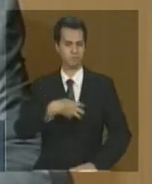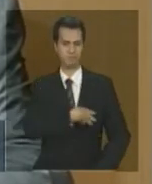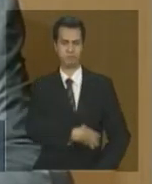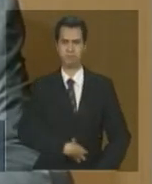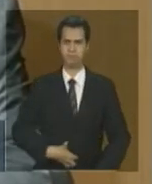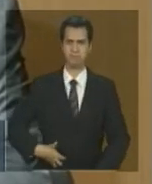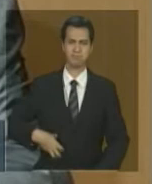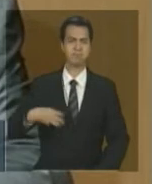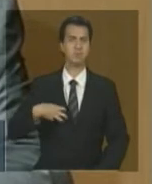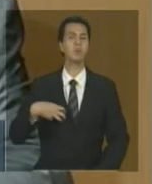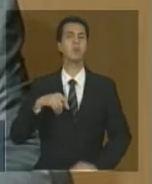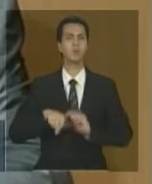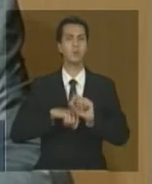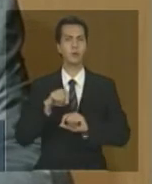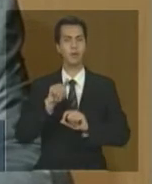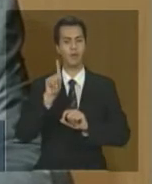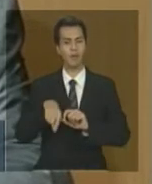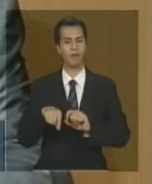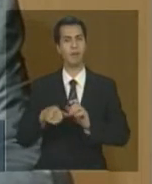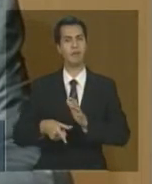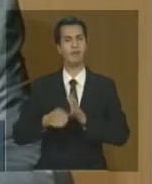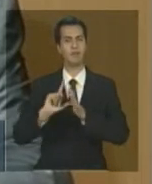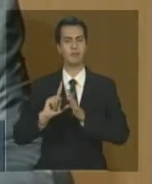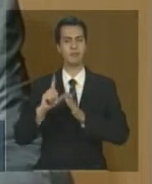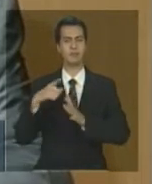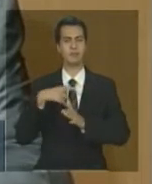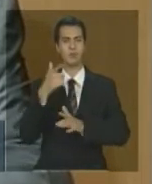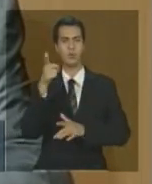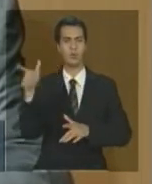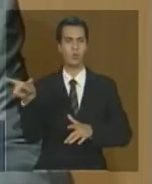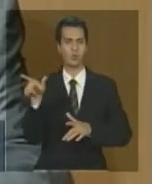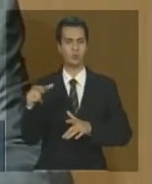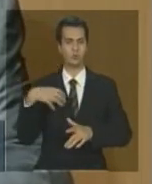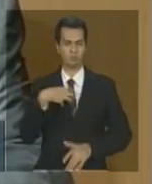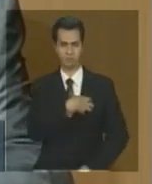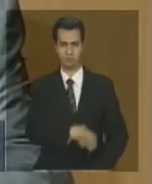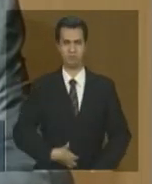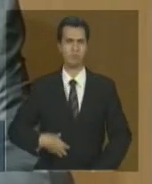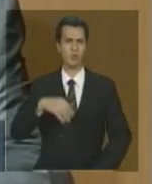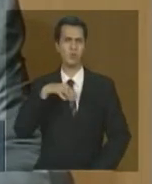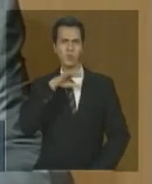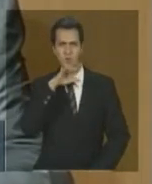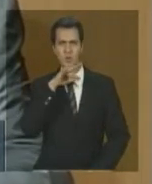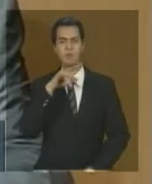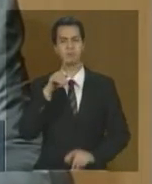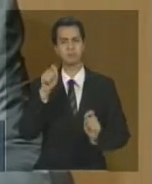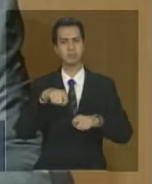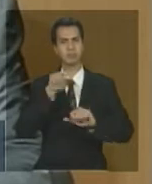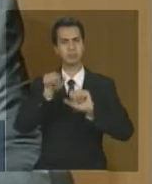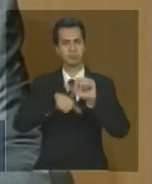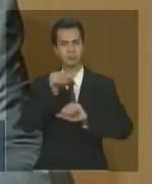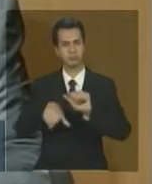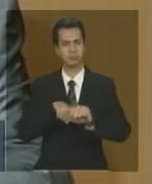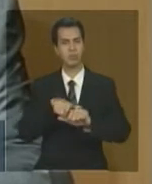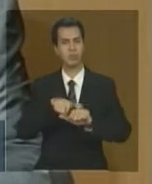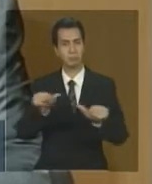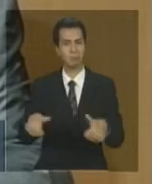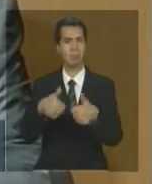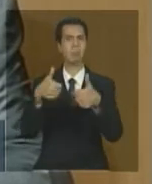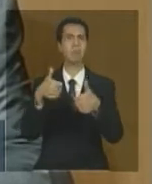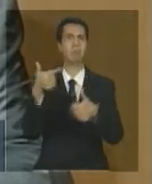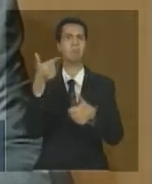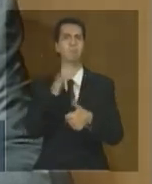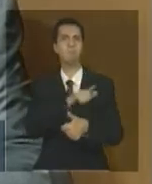base da matriz de órgãos que não têm qualidade para isso. Essa é uma técnica revolucionária e